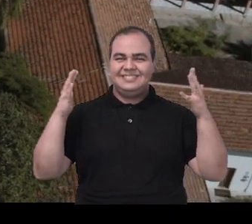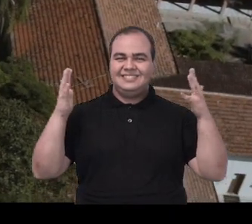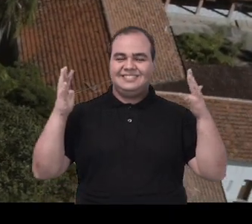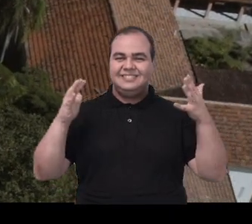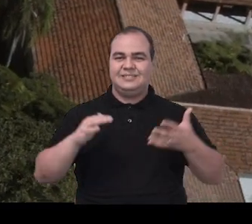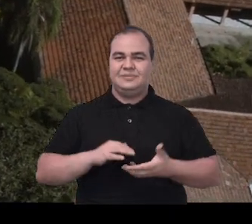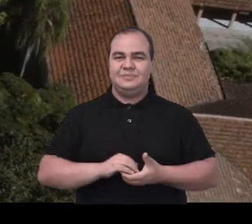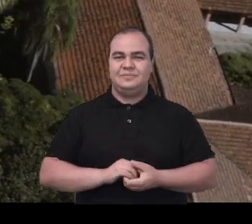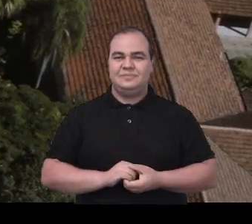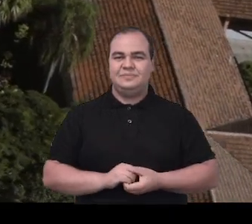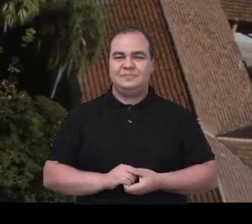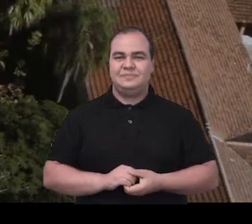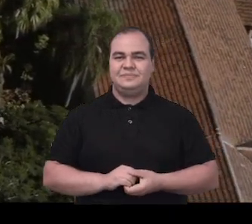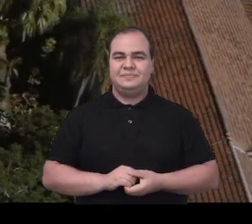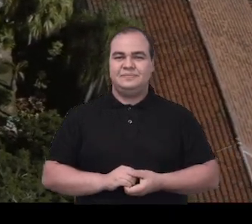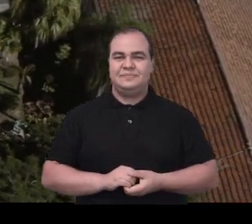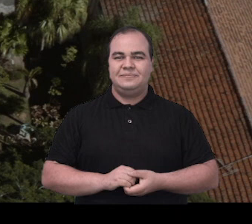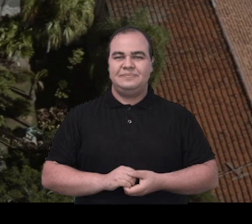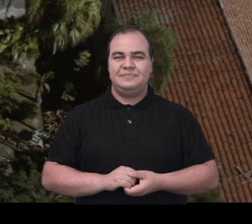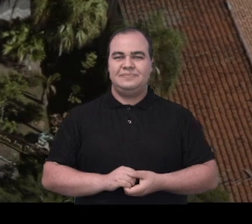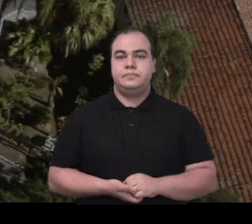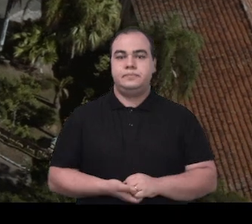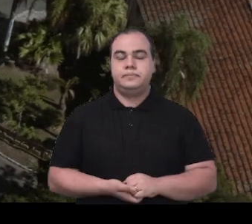Imagens aéreas do casarão de Paredes Amarelas.